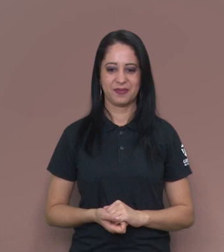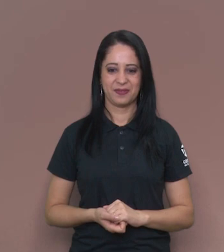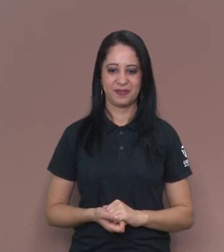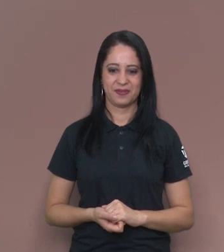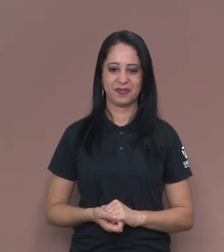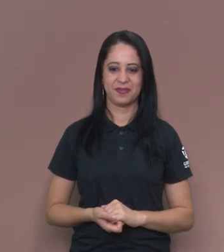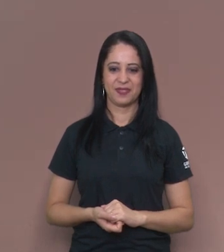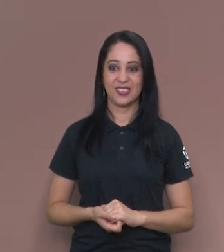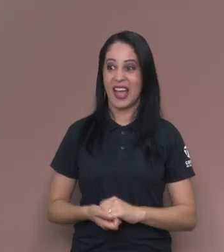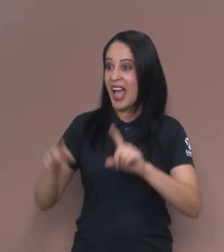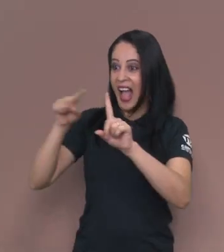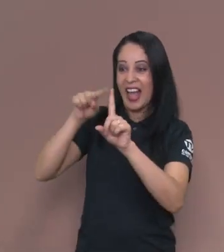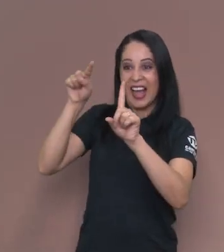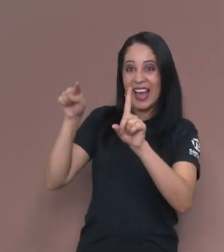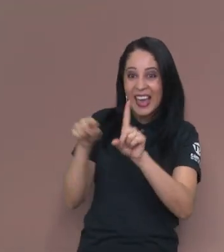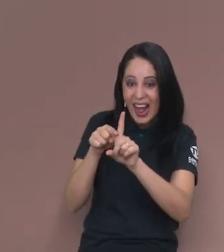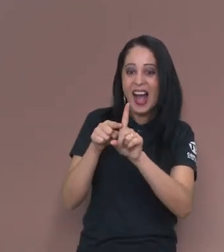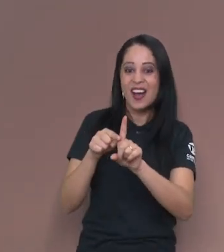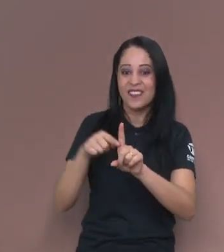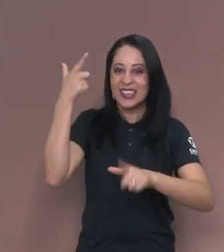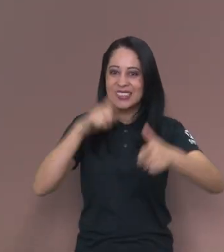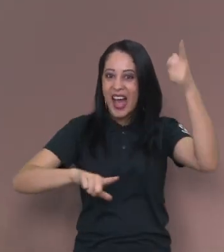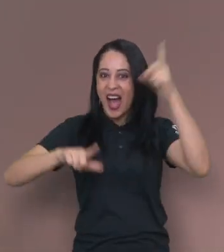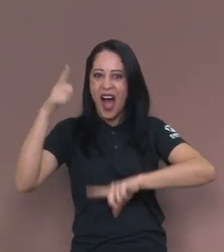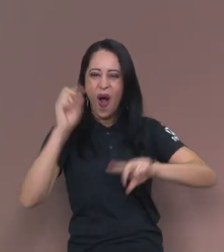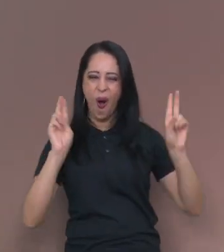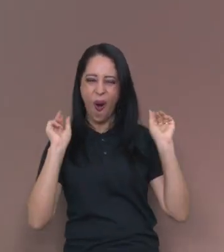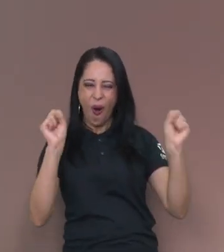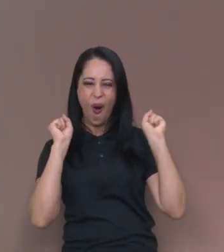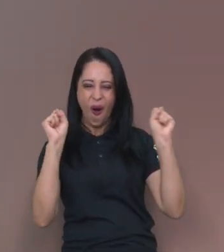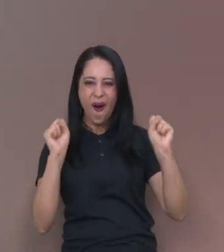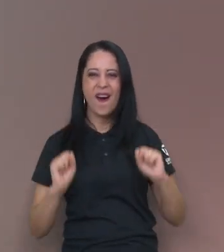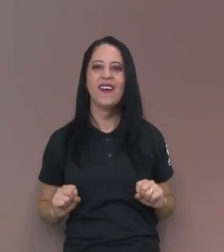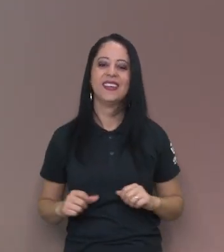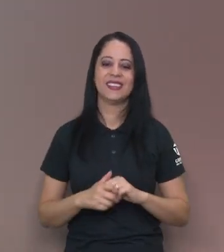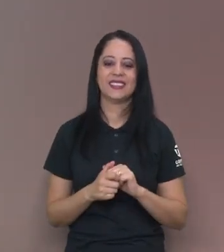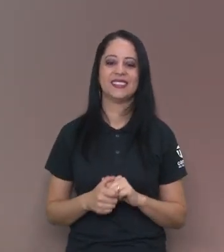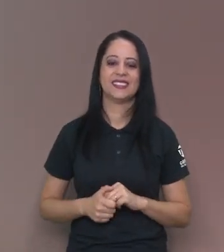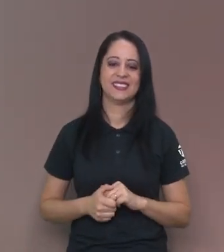Estamos grávidos! Uhul!